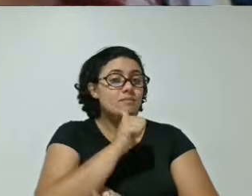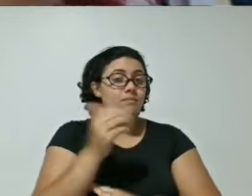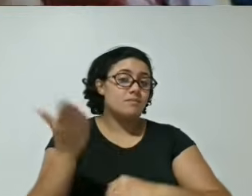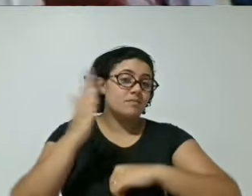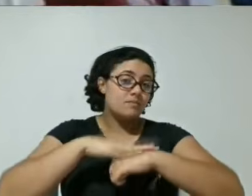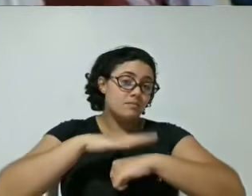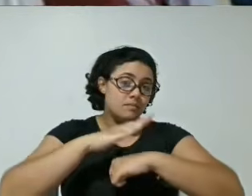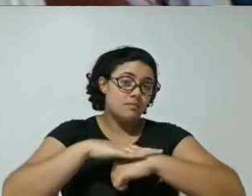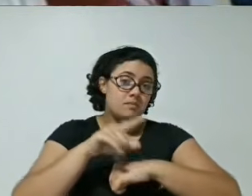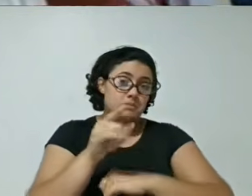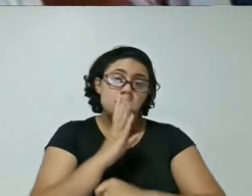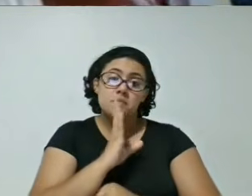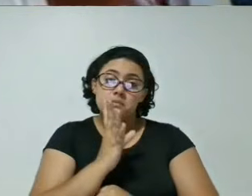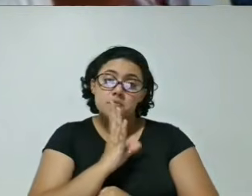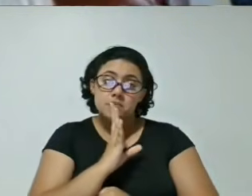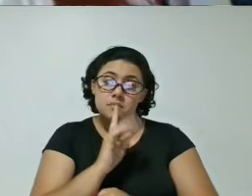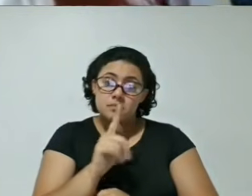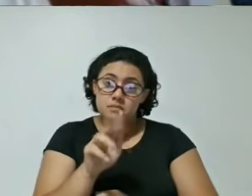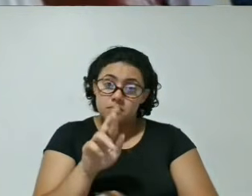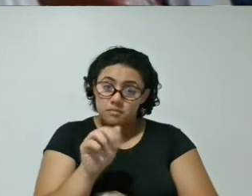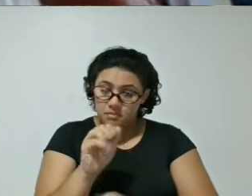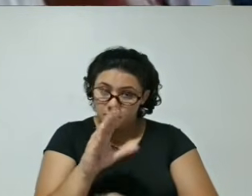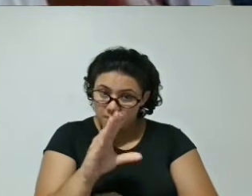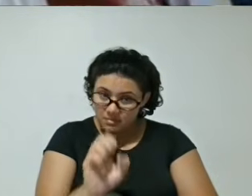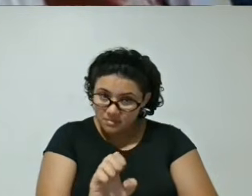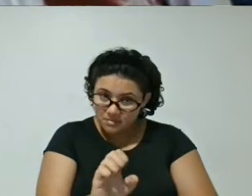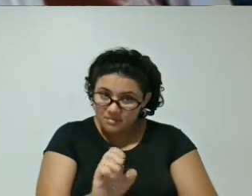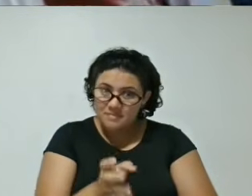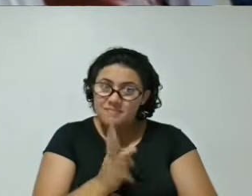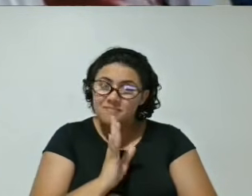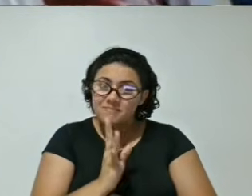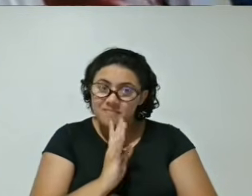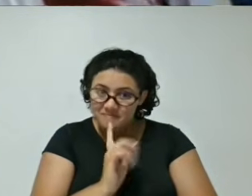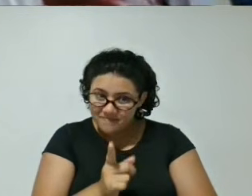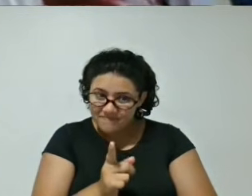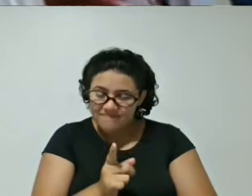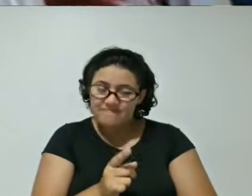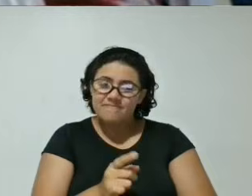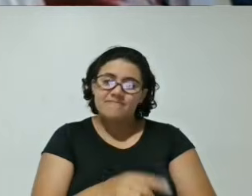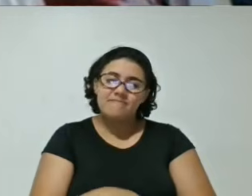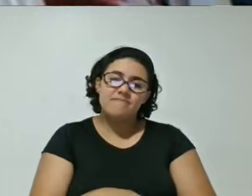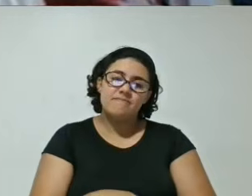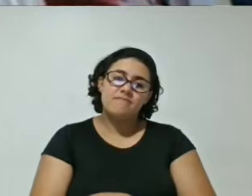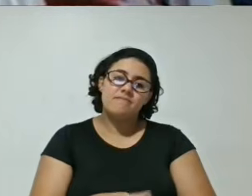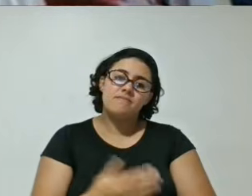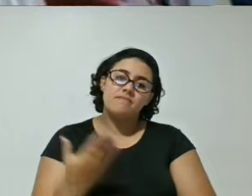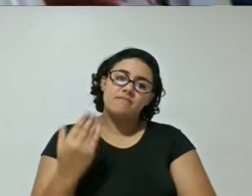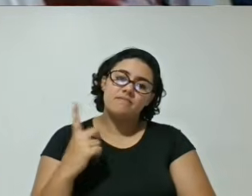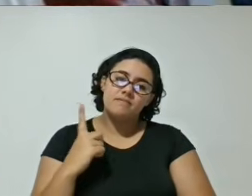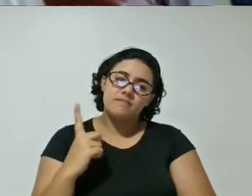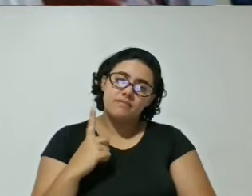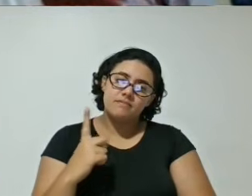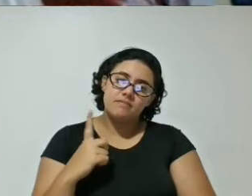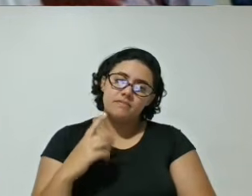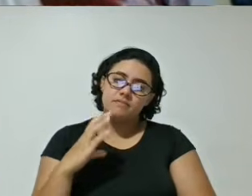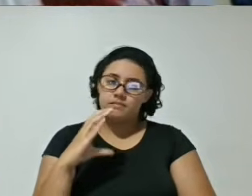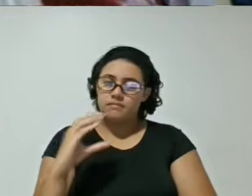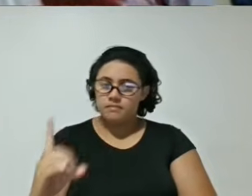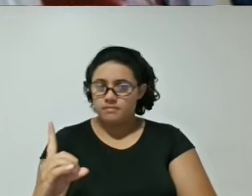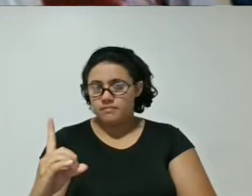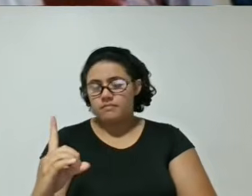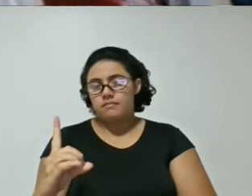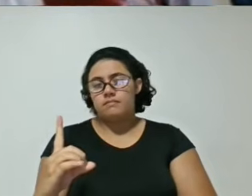Você conhece, você lembra desse projeto, né? Sim, com certeza. E ali tinha um coordenador